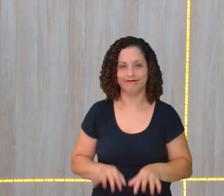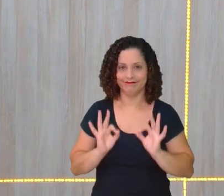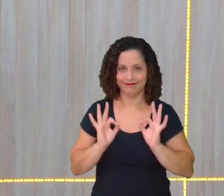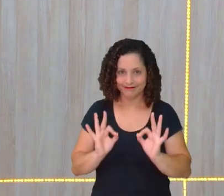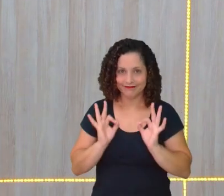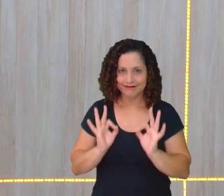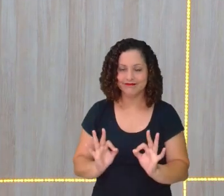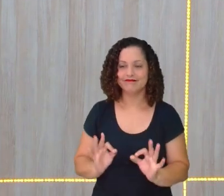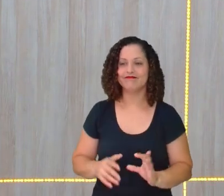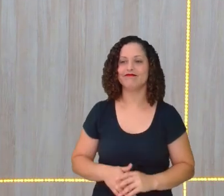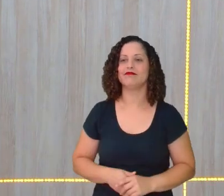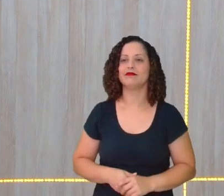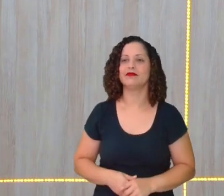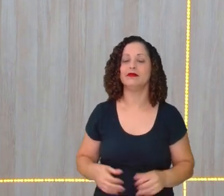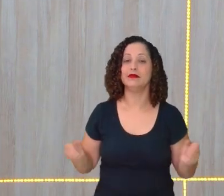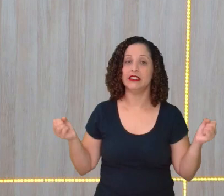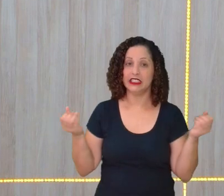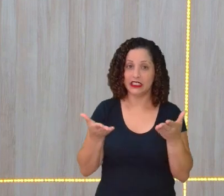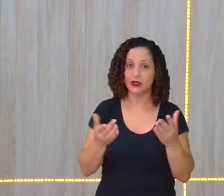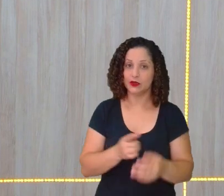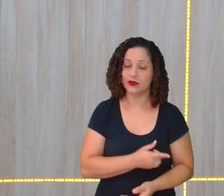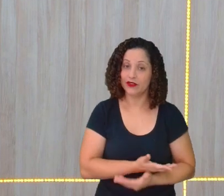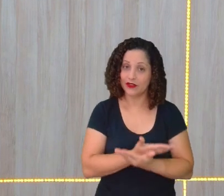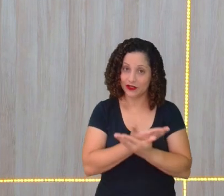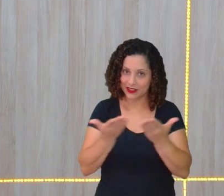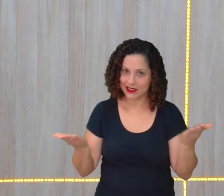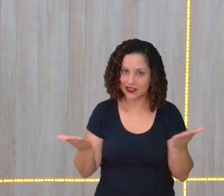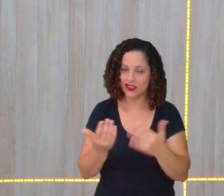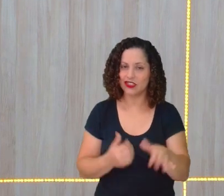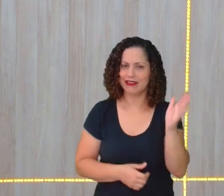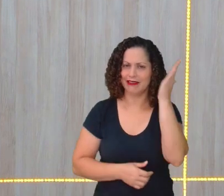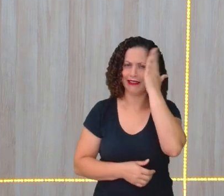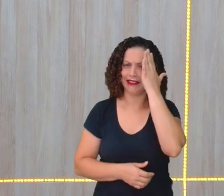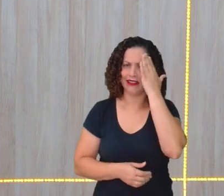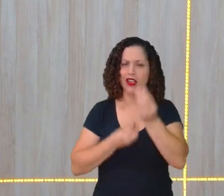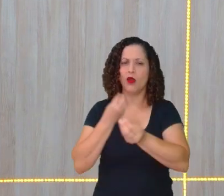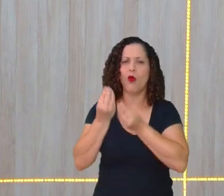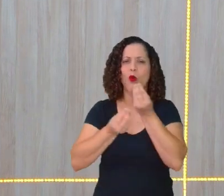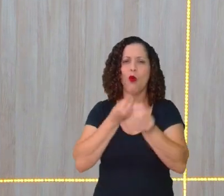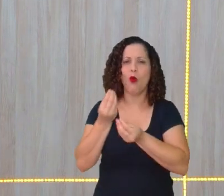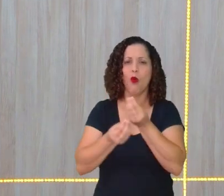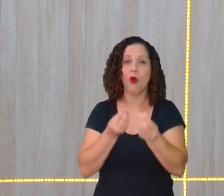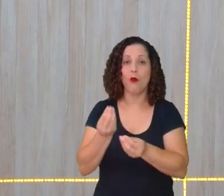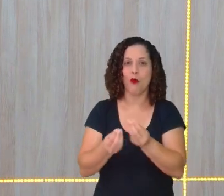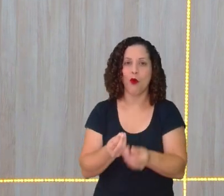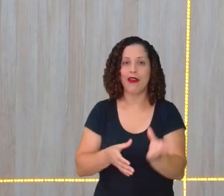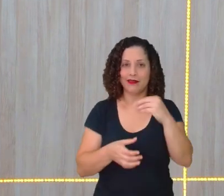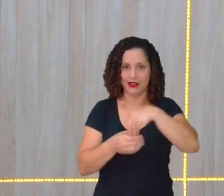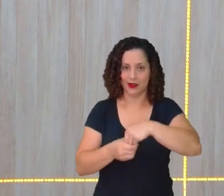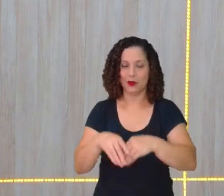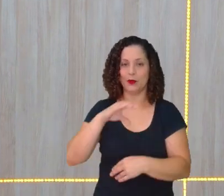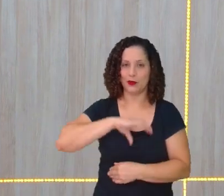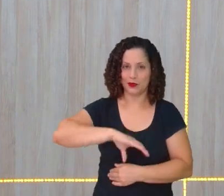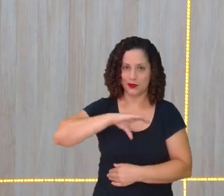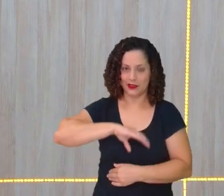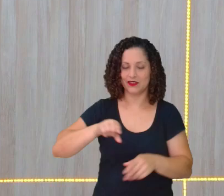beleza? Isso é para vocês entenderem como funciona em português, e fica fácil até para inglês,